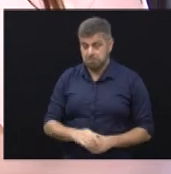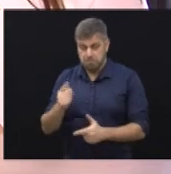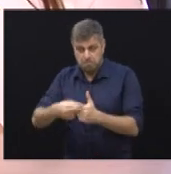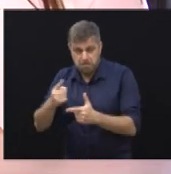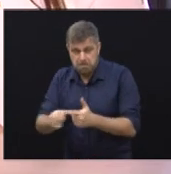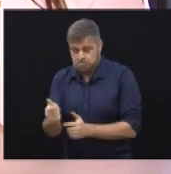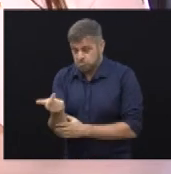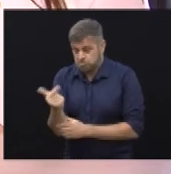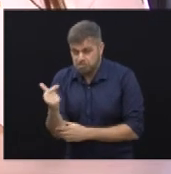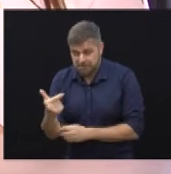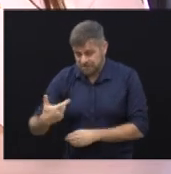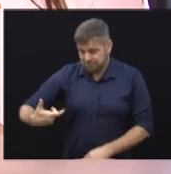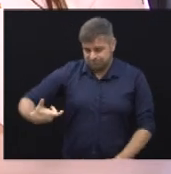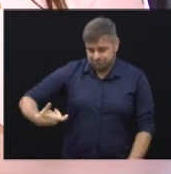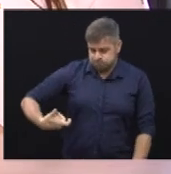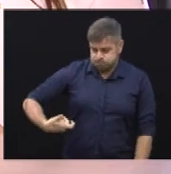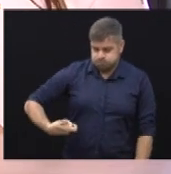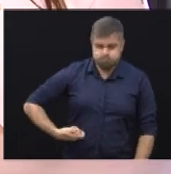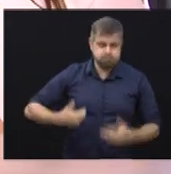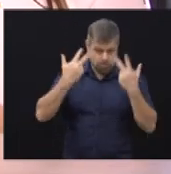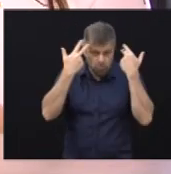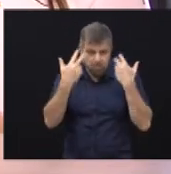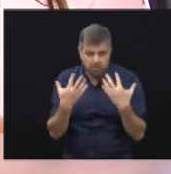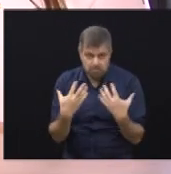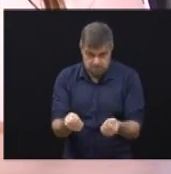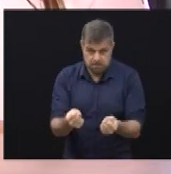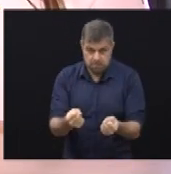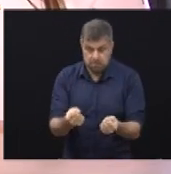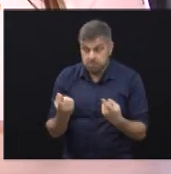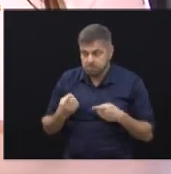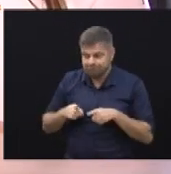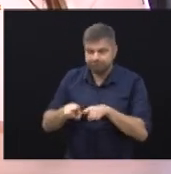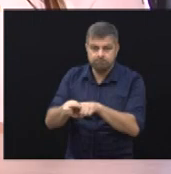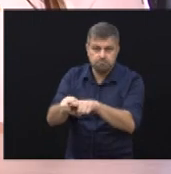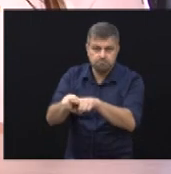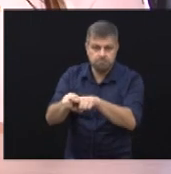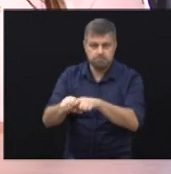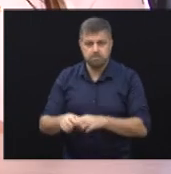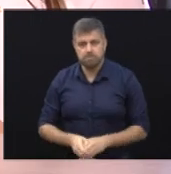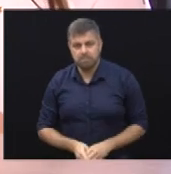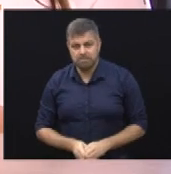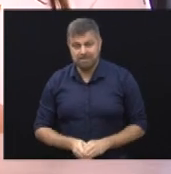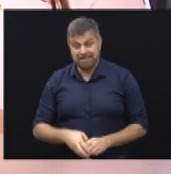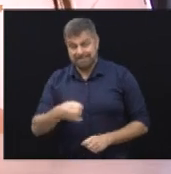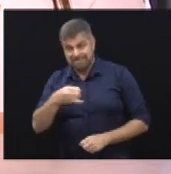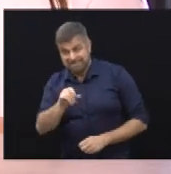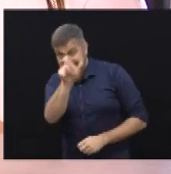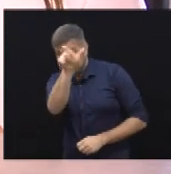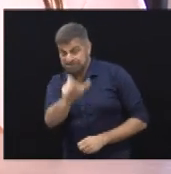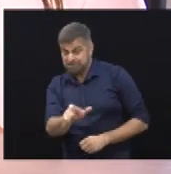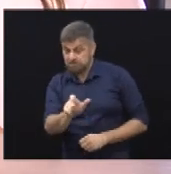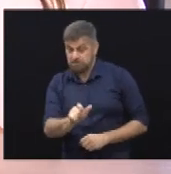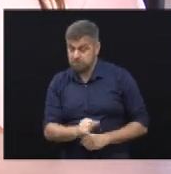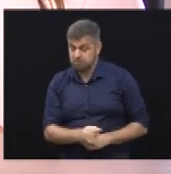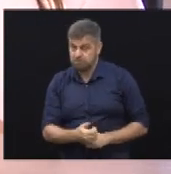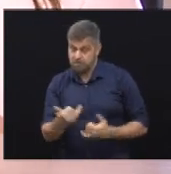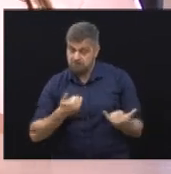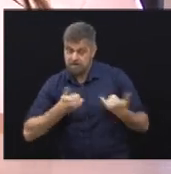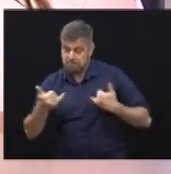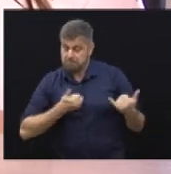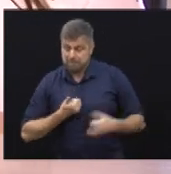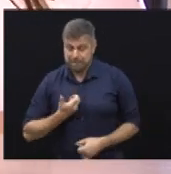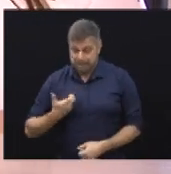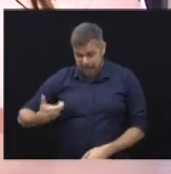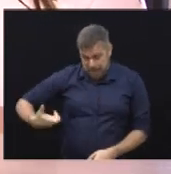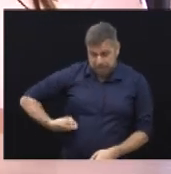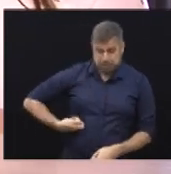tem problema, né, com injeção, a gente pode fazer essa associação. Quando o cliente se queixa, fala,